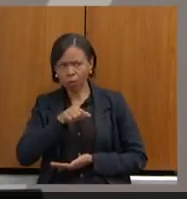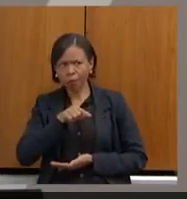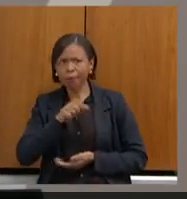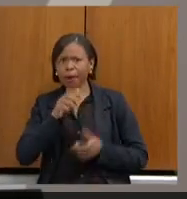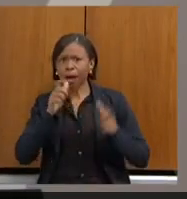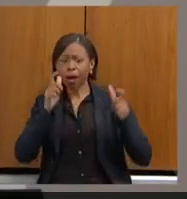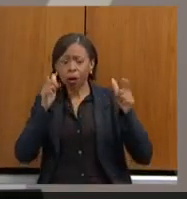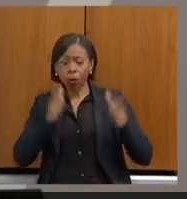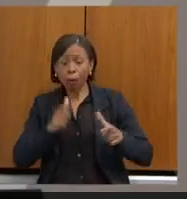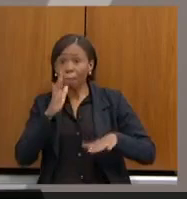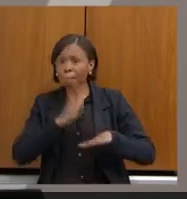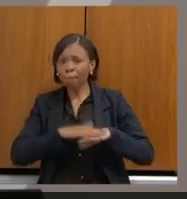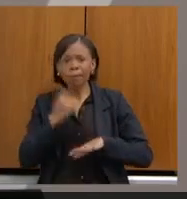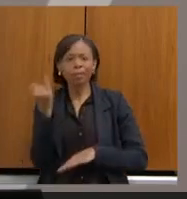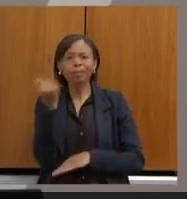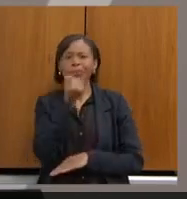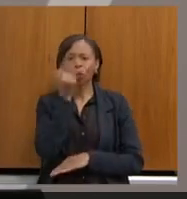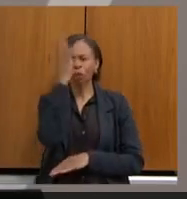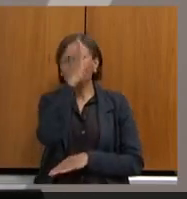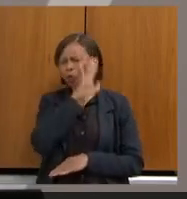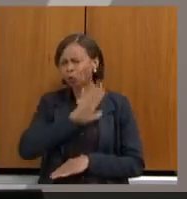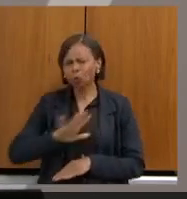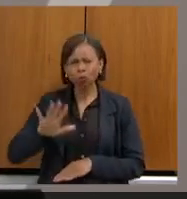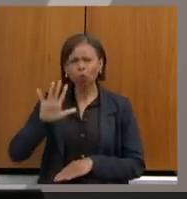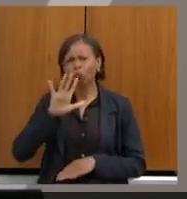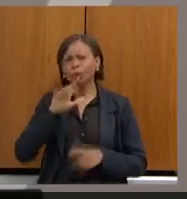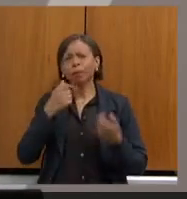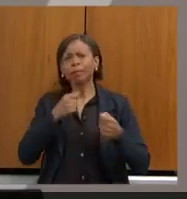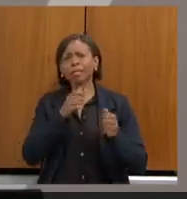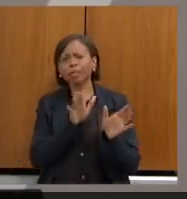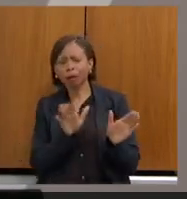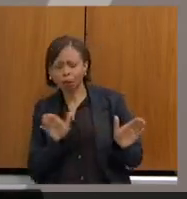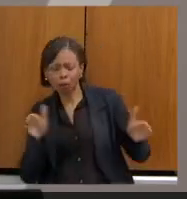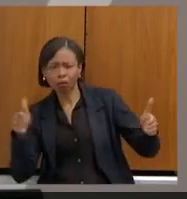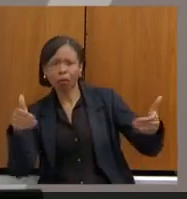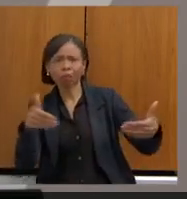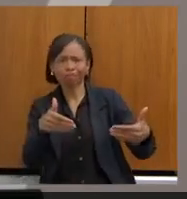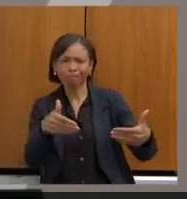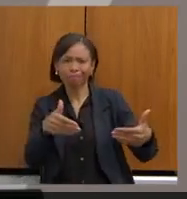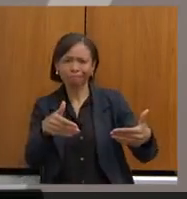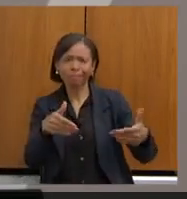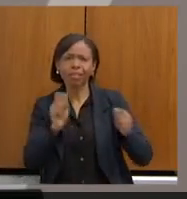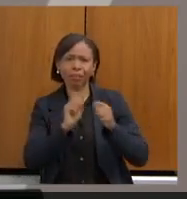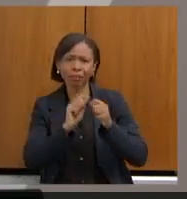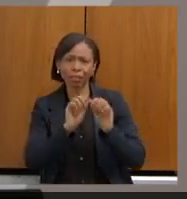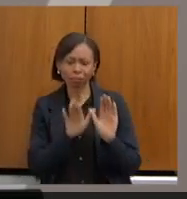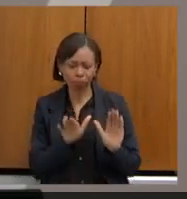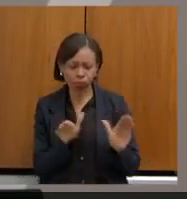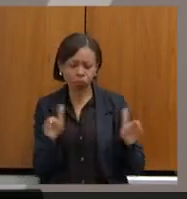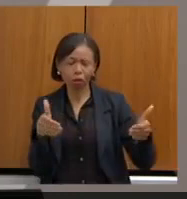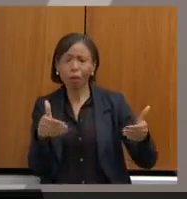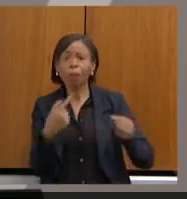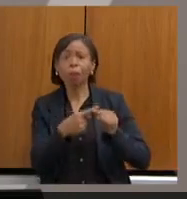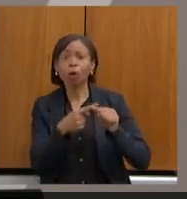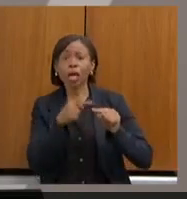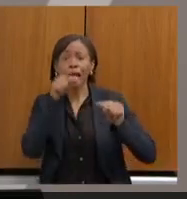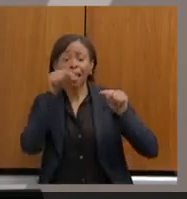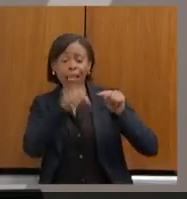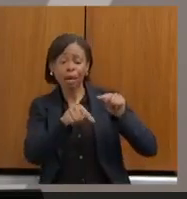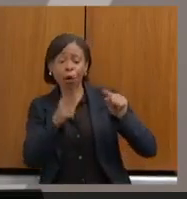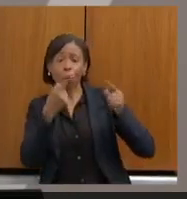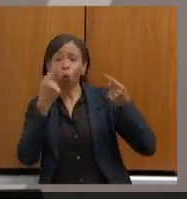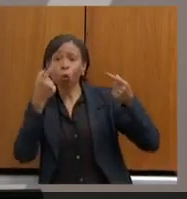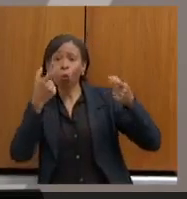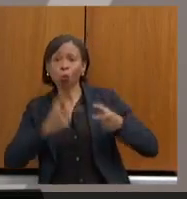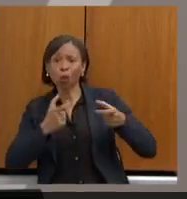regiões mais importantes do Brasil fazer o cercamento né porque ele realmente é é uma a rota muito